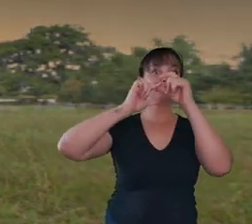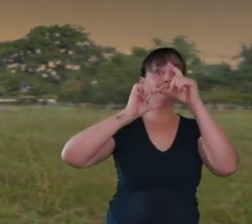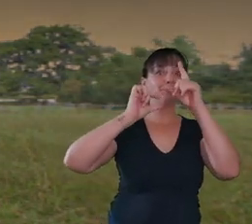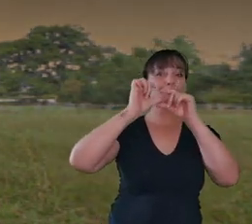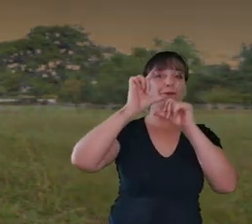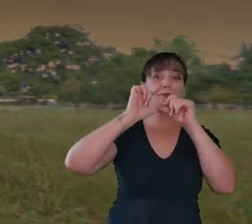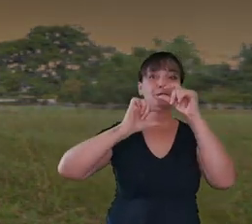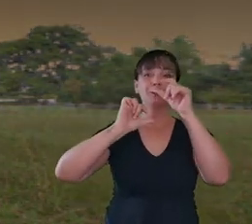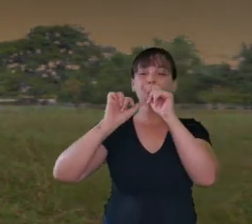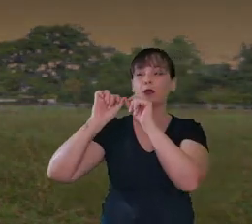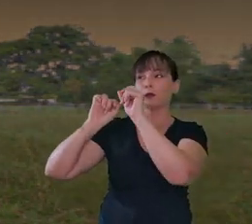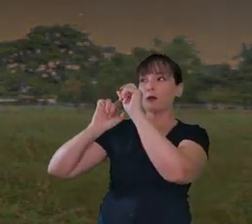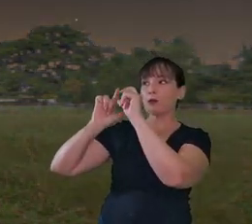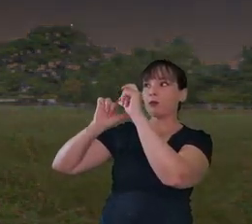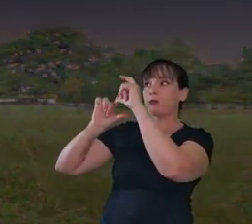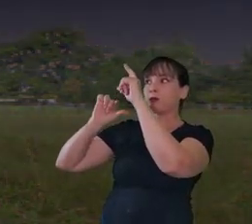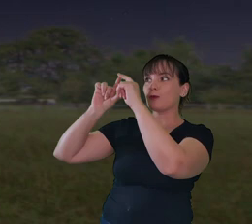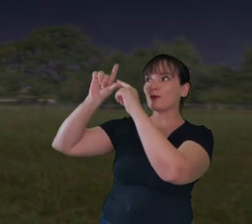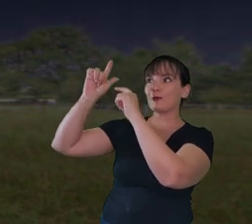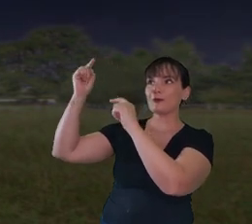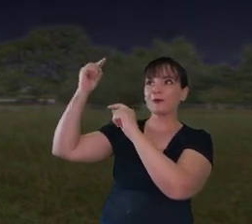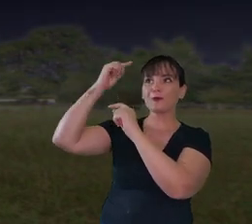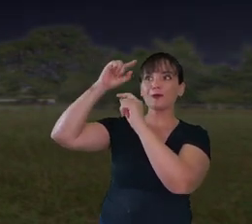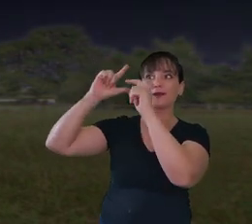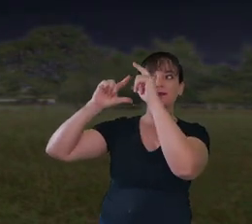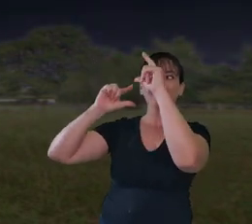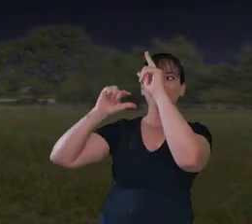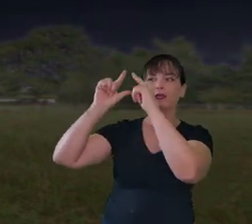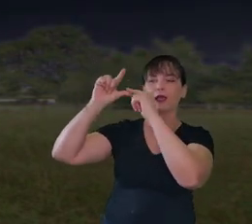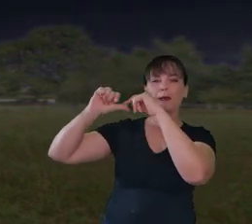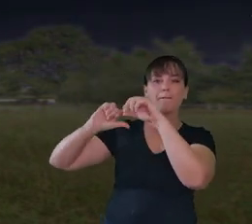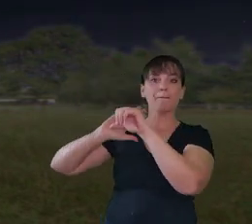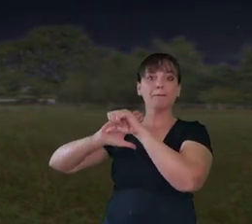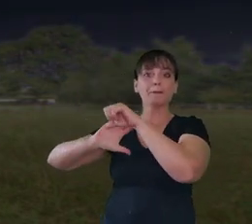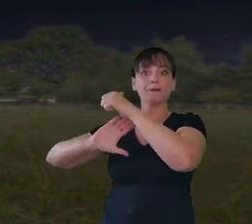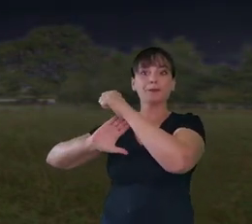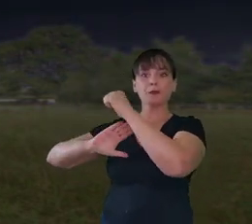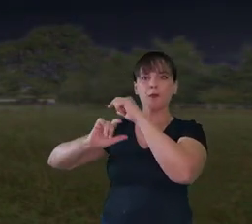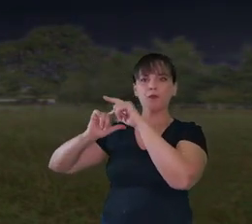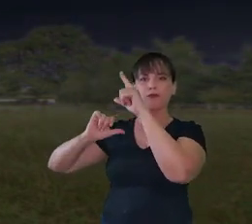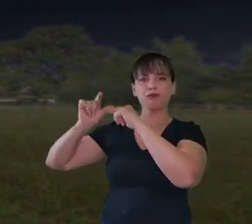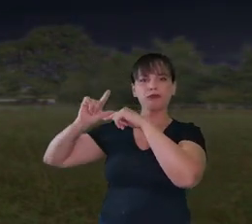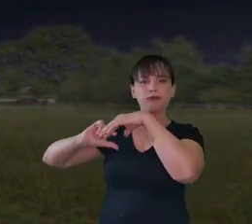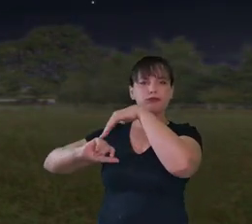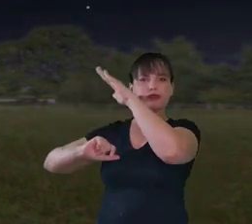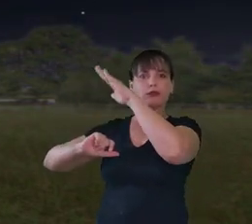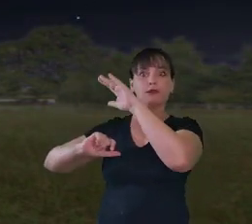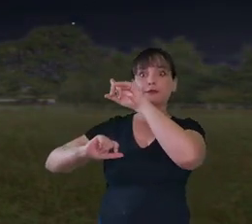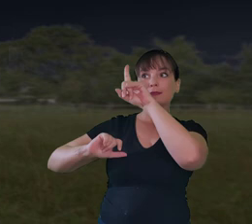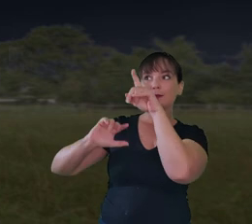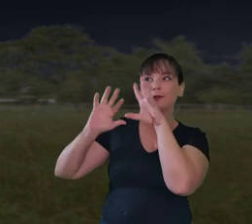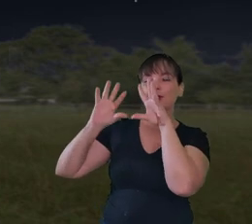estrelas. Uma a uma, as estrelas vão aparecendo, primeiro as mais brilhantes e depois, com o